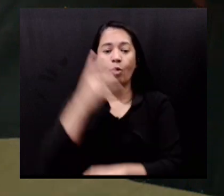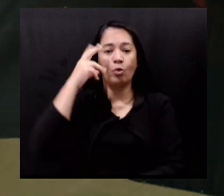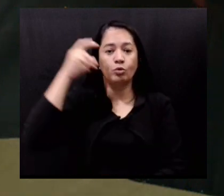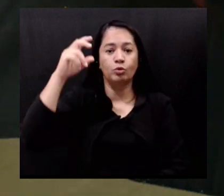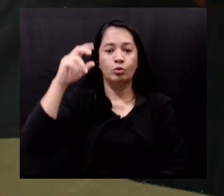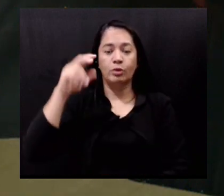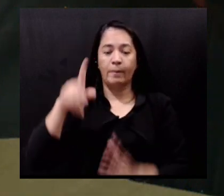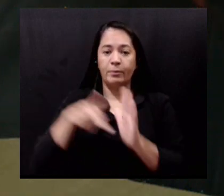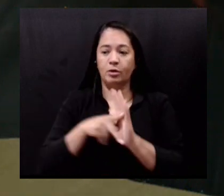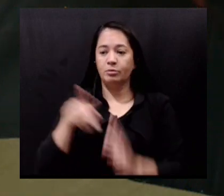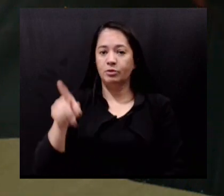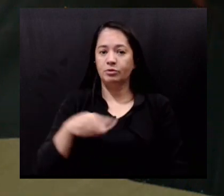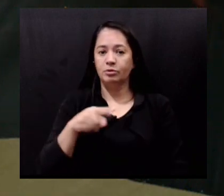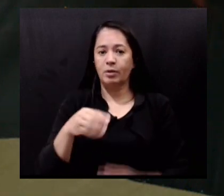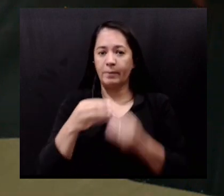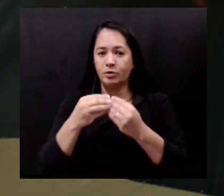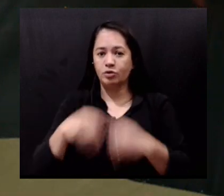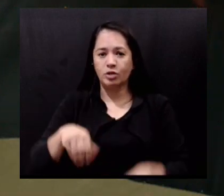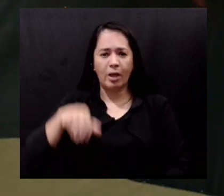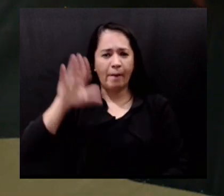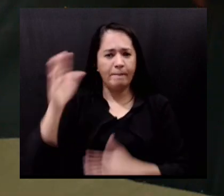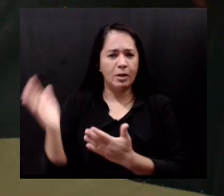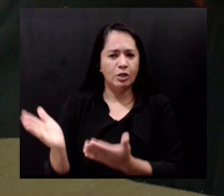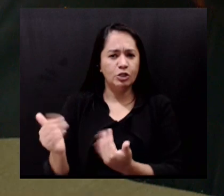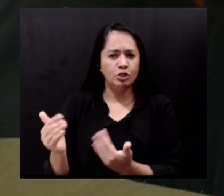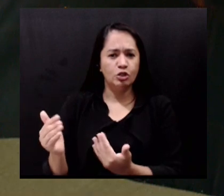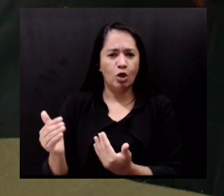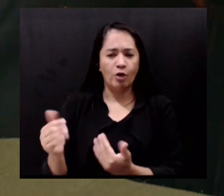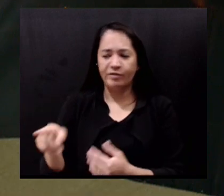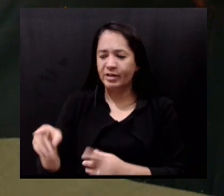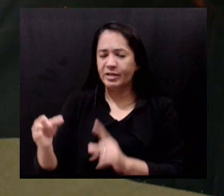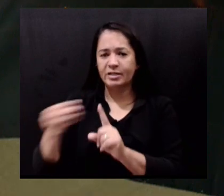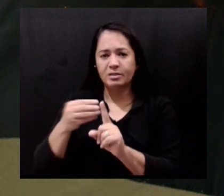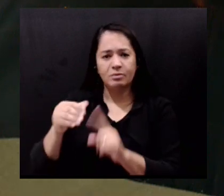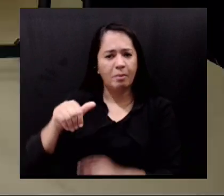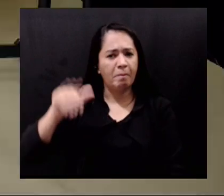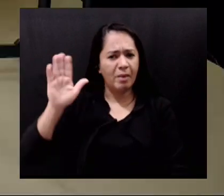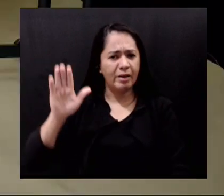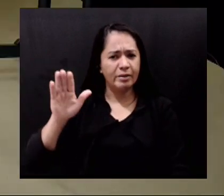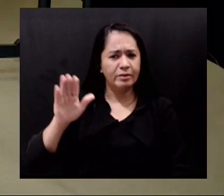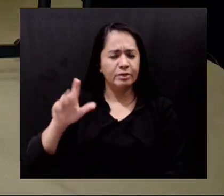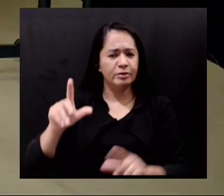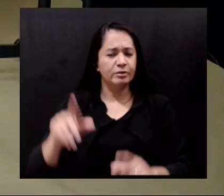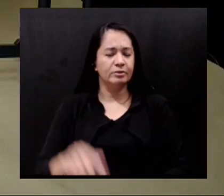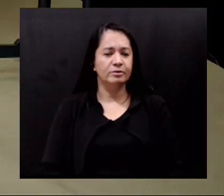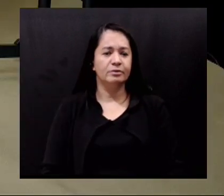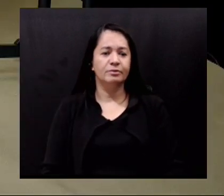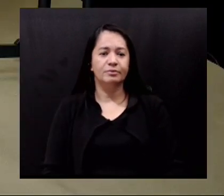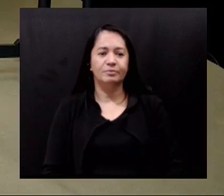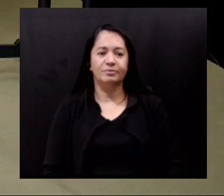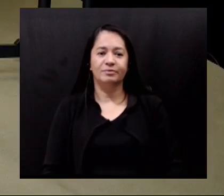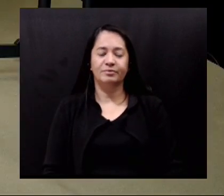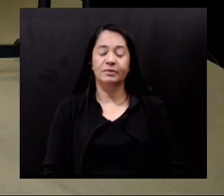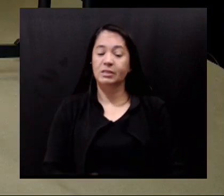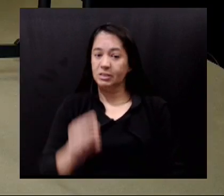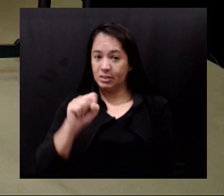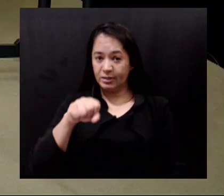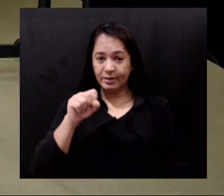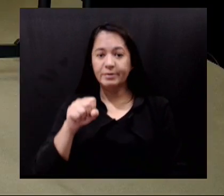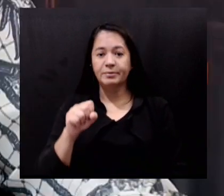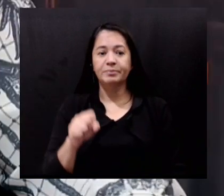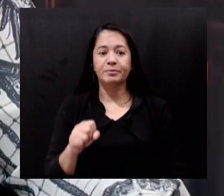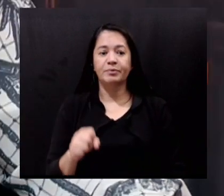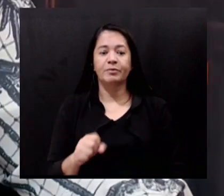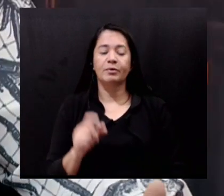Eles estão mais expostos ou mais vulneráveis a isso? Estão, né, Suzana? Sim, na verdade,